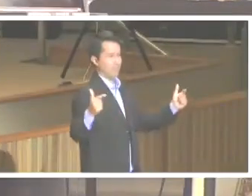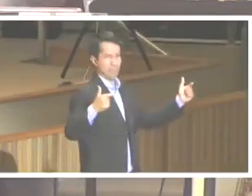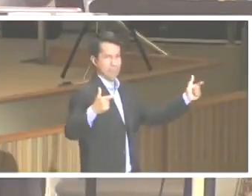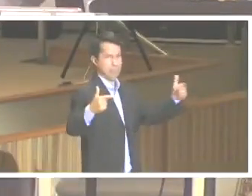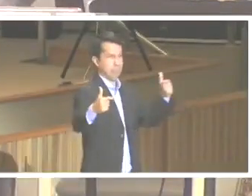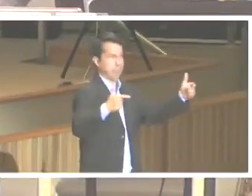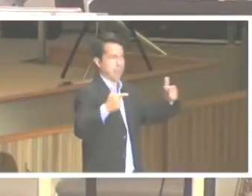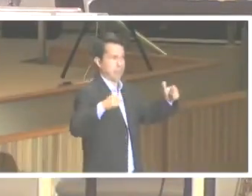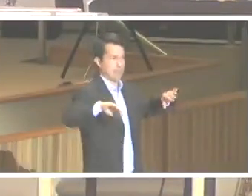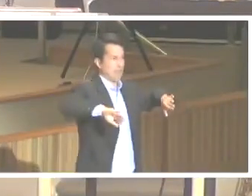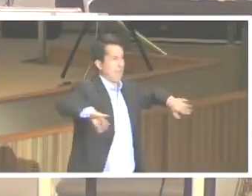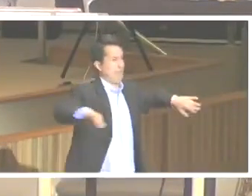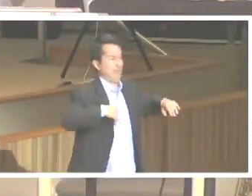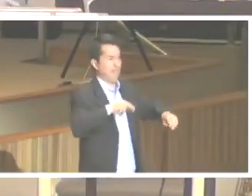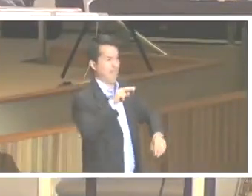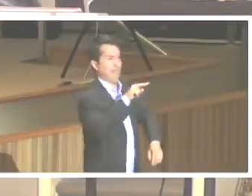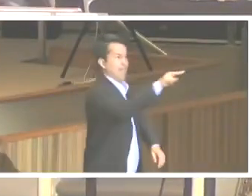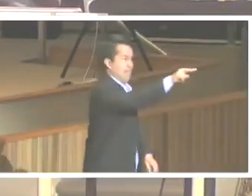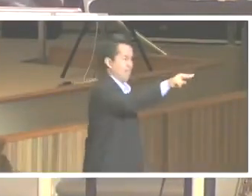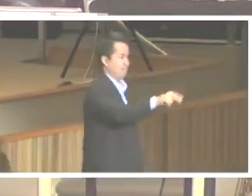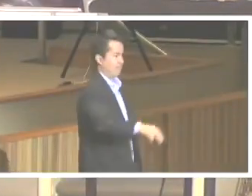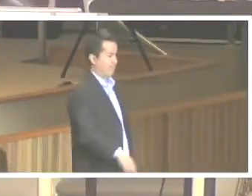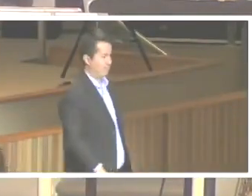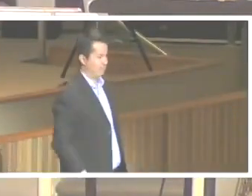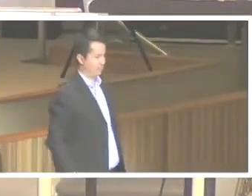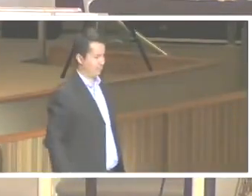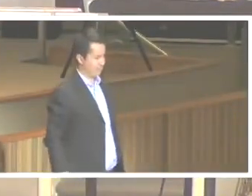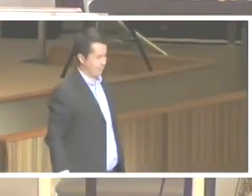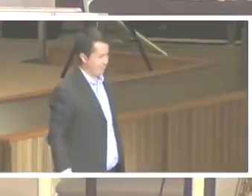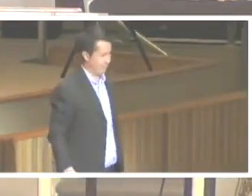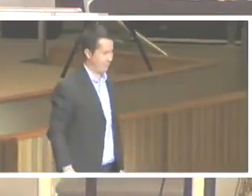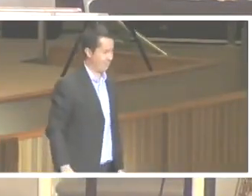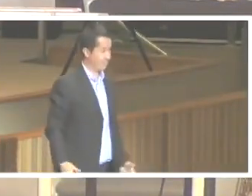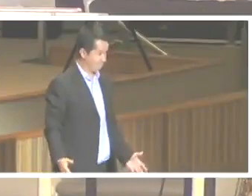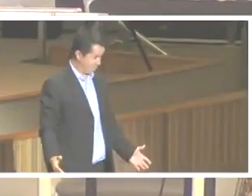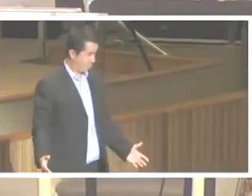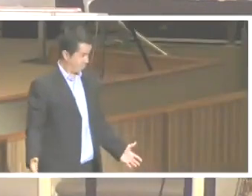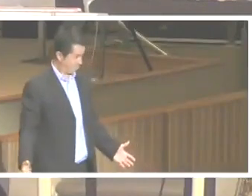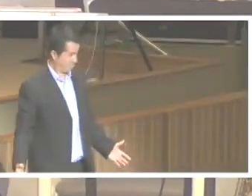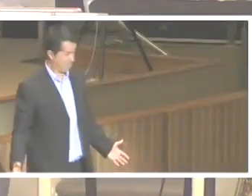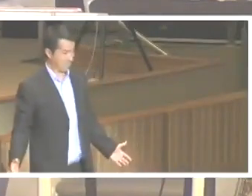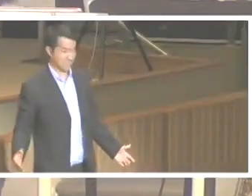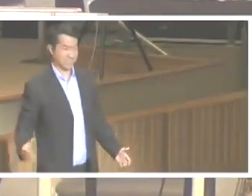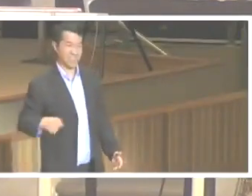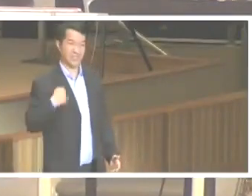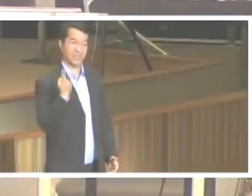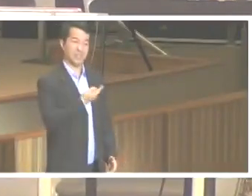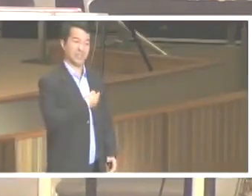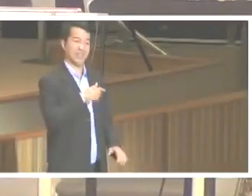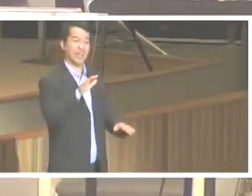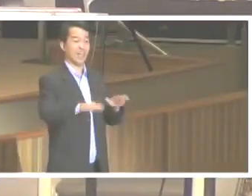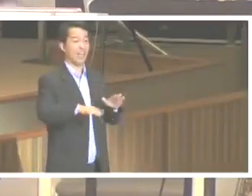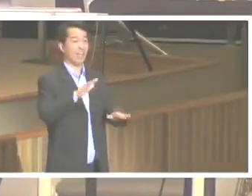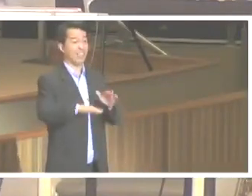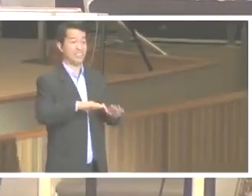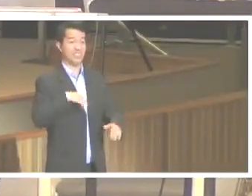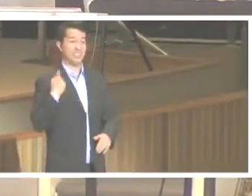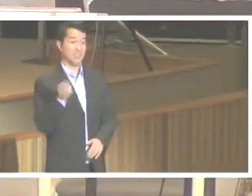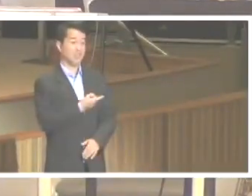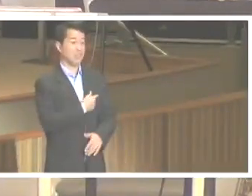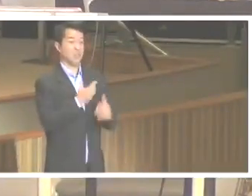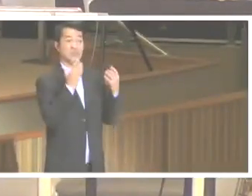nós talvez seja por isso que nem todos nós queiramos andar pela